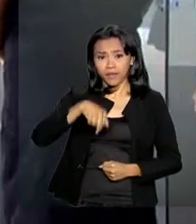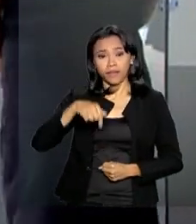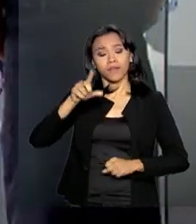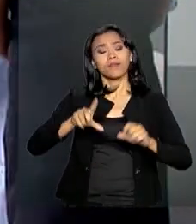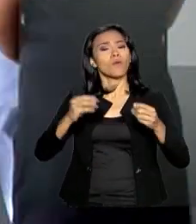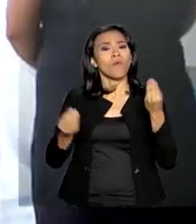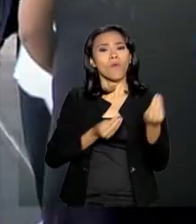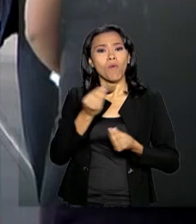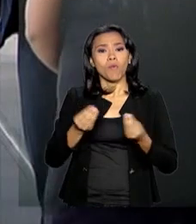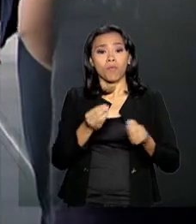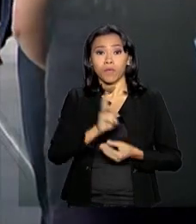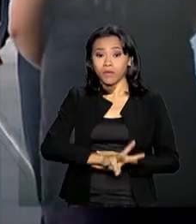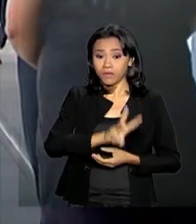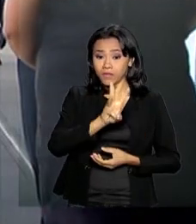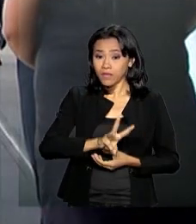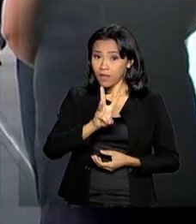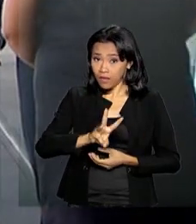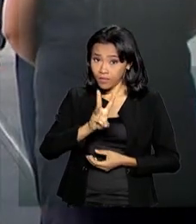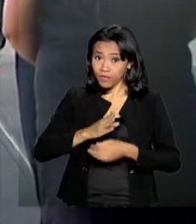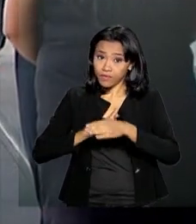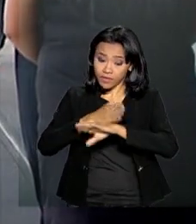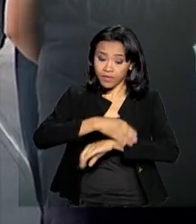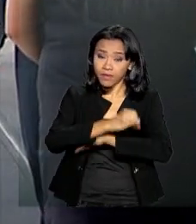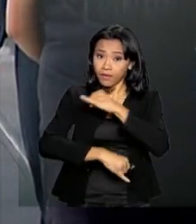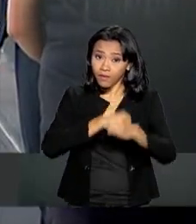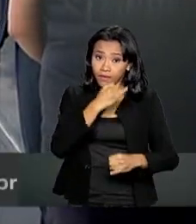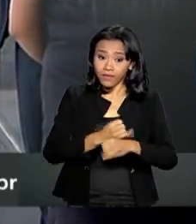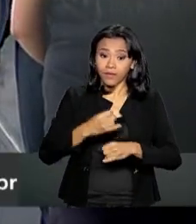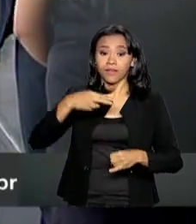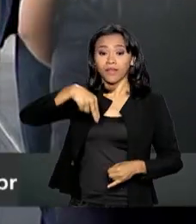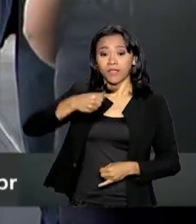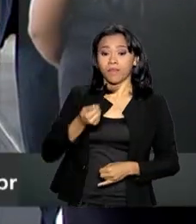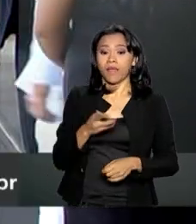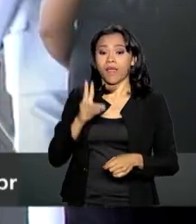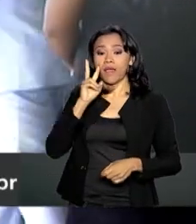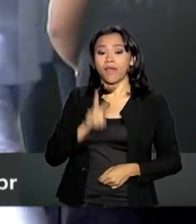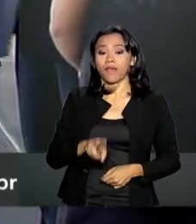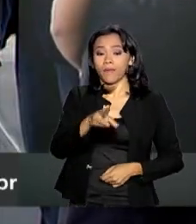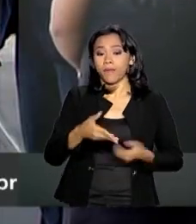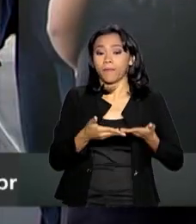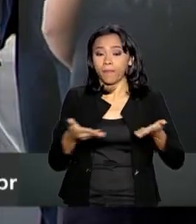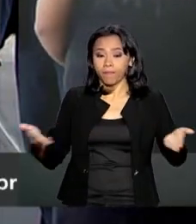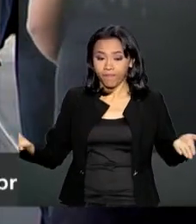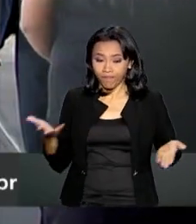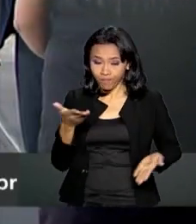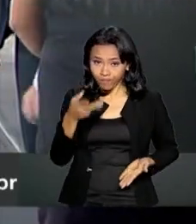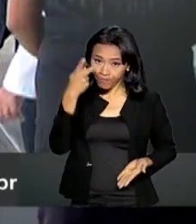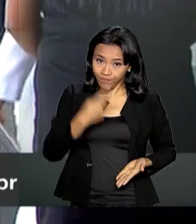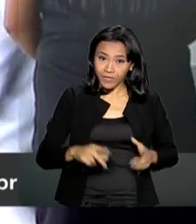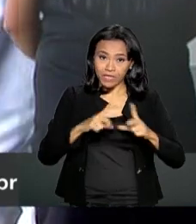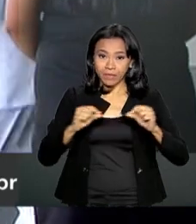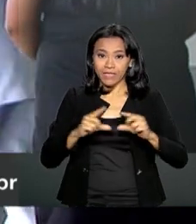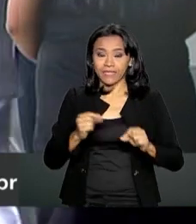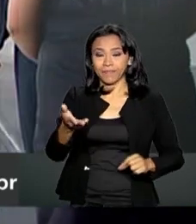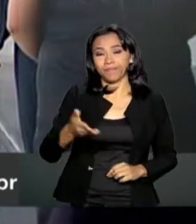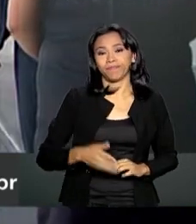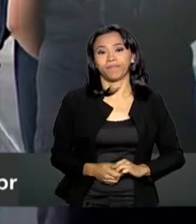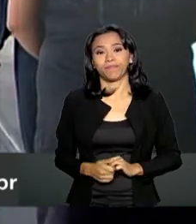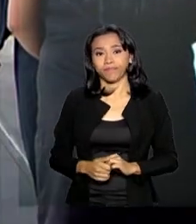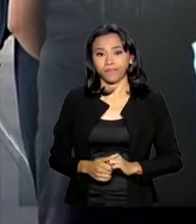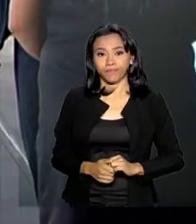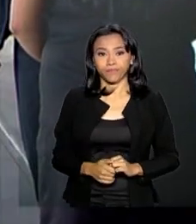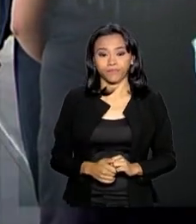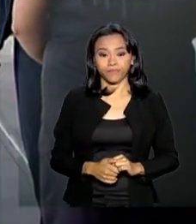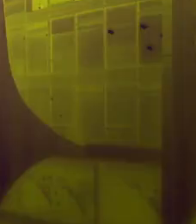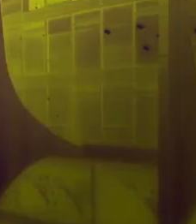pelo site nbr.gov.br e pelo nosso canal no YouTube. De Brasília, Luana Karen.